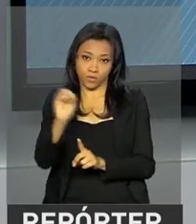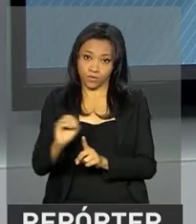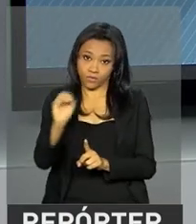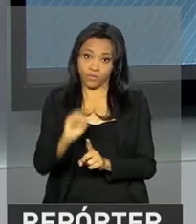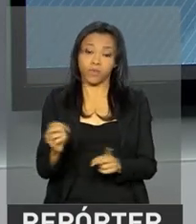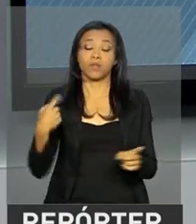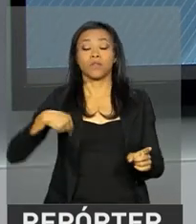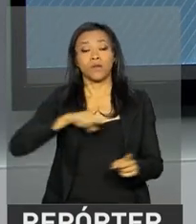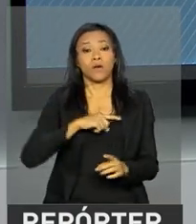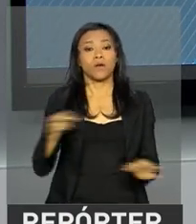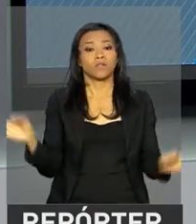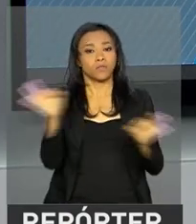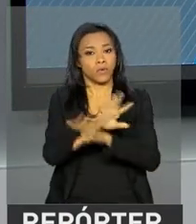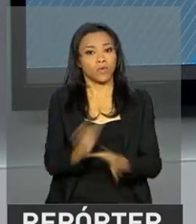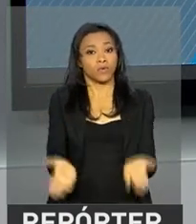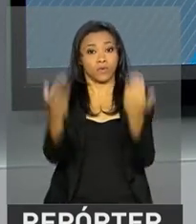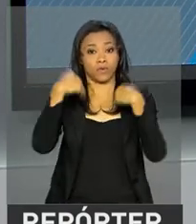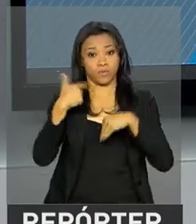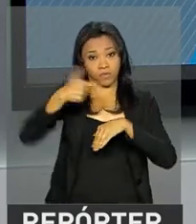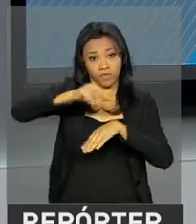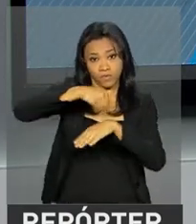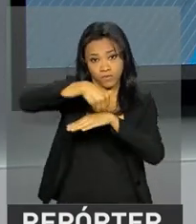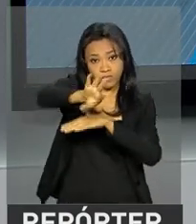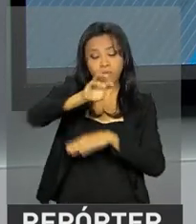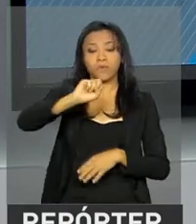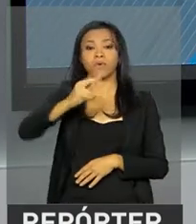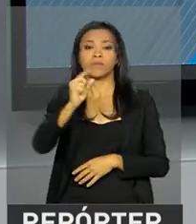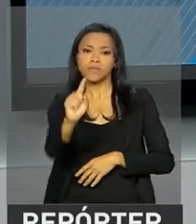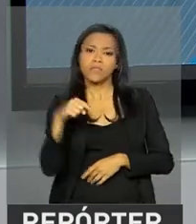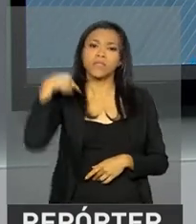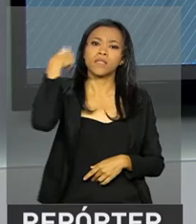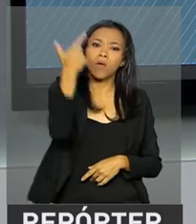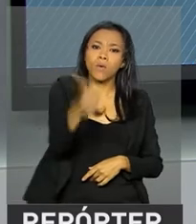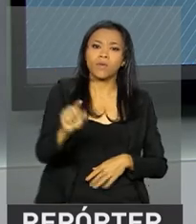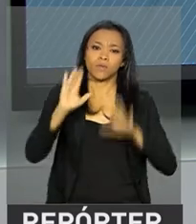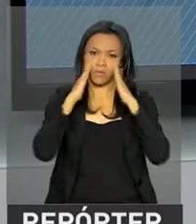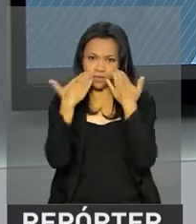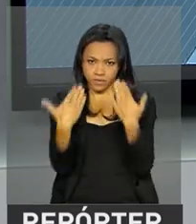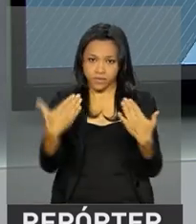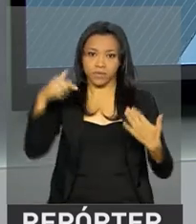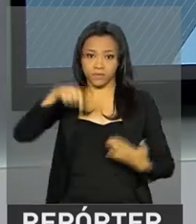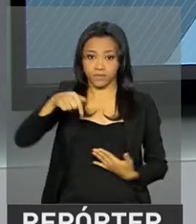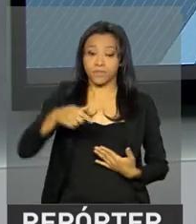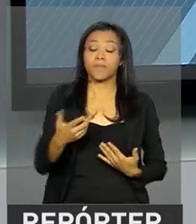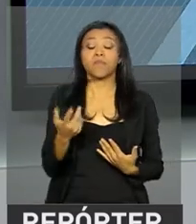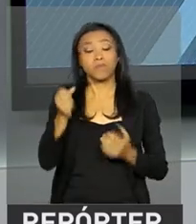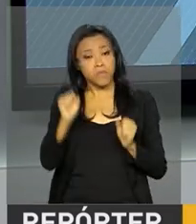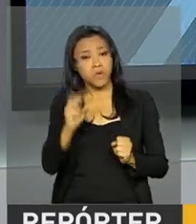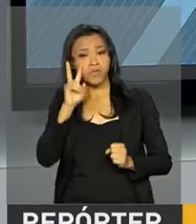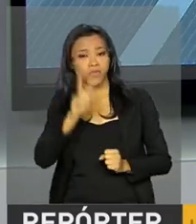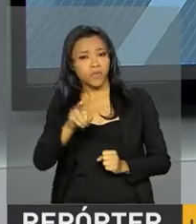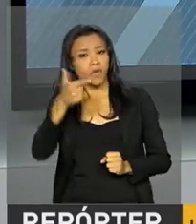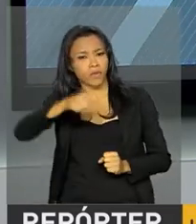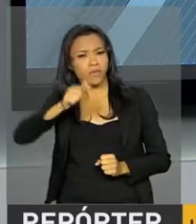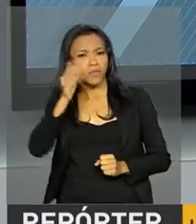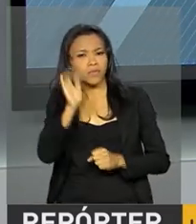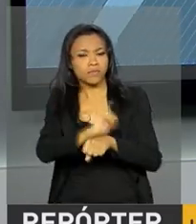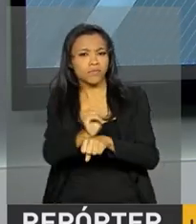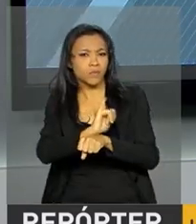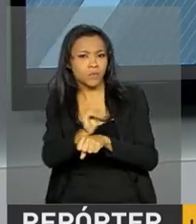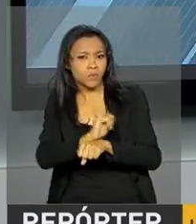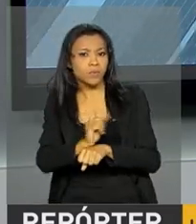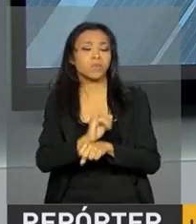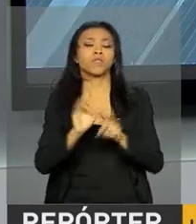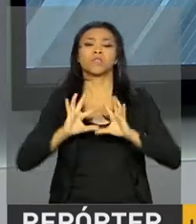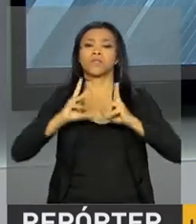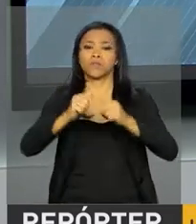aqui, voltamos a qualquer momento com outras informações ou em uma hora na nossa próxima edição. Você pode rever as reportagens no YouTube